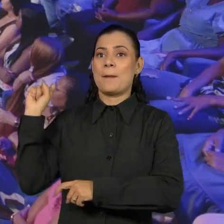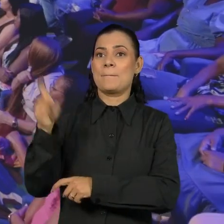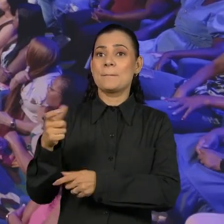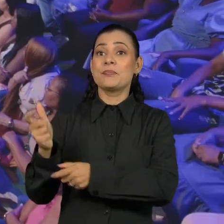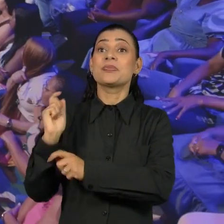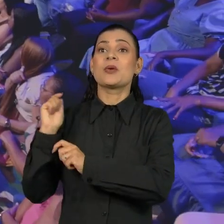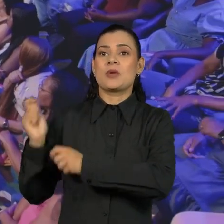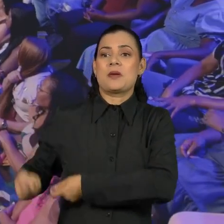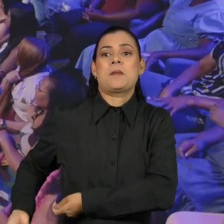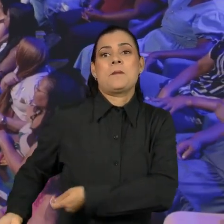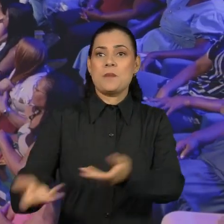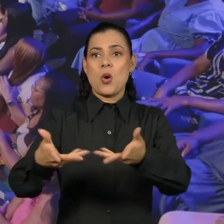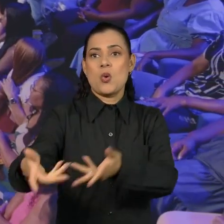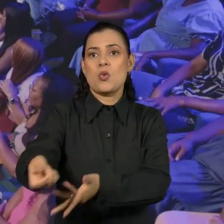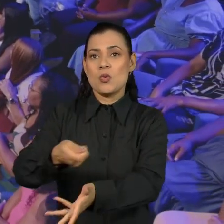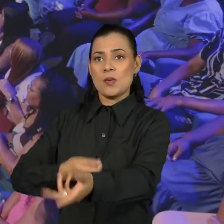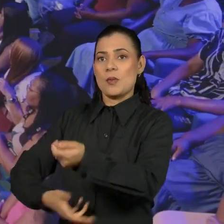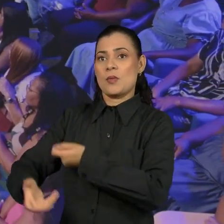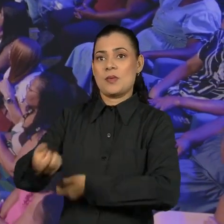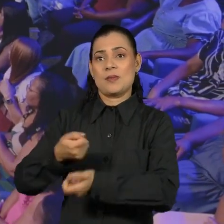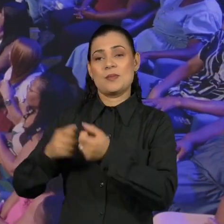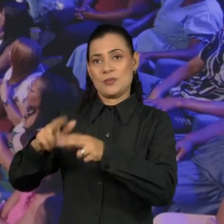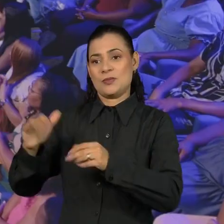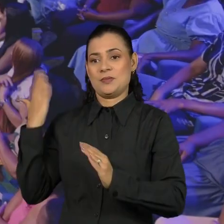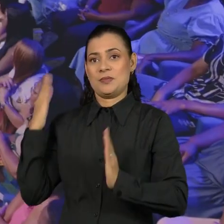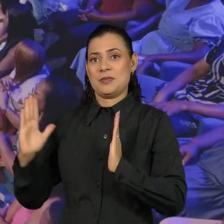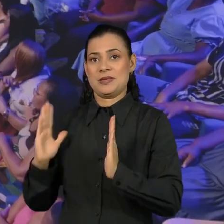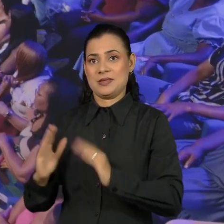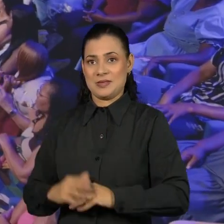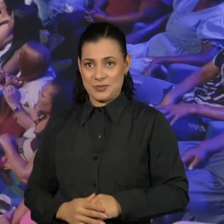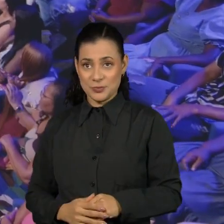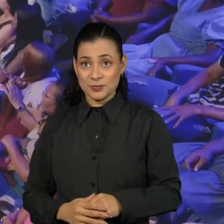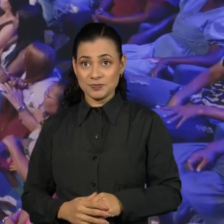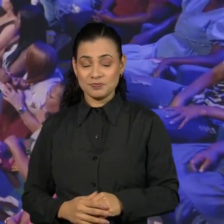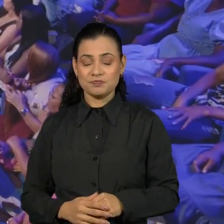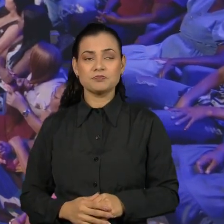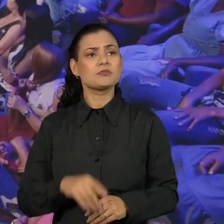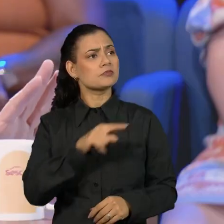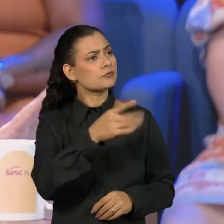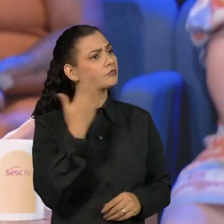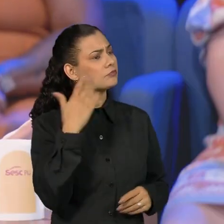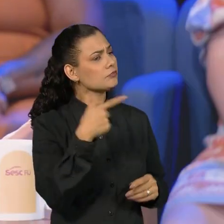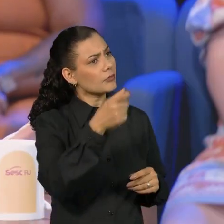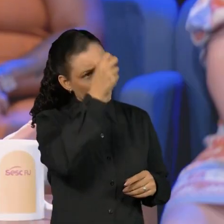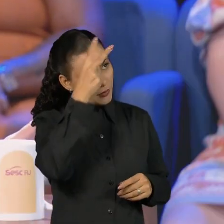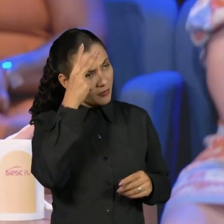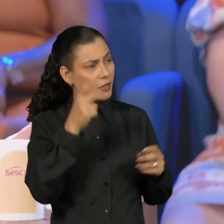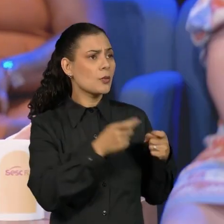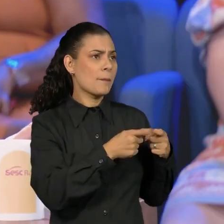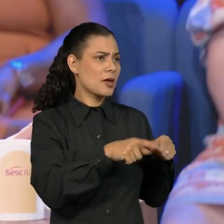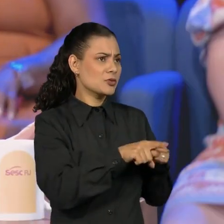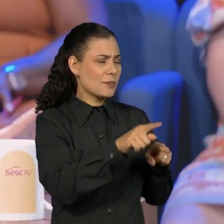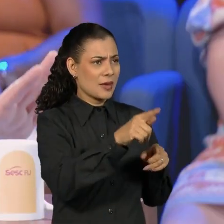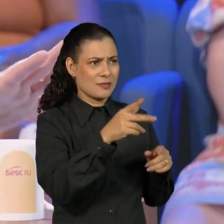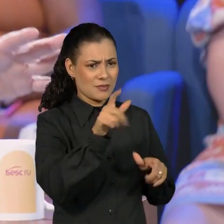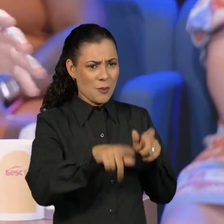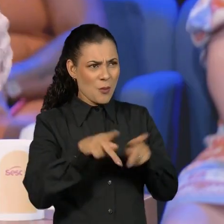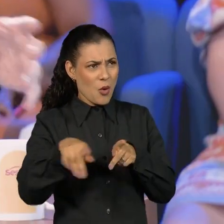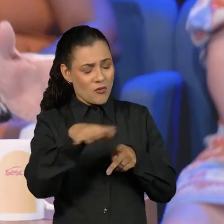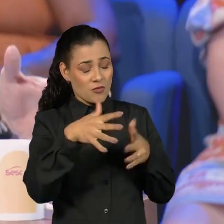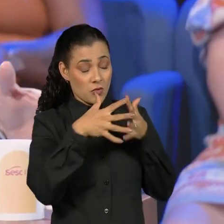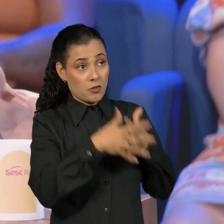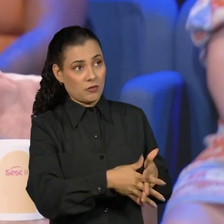Paraíba. Na época que o senhor era prefeito, o senhor era médico também? Isso. E o povo confundia isso? E assim, vai lá